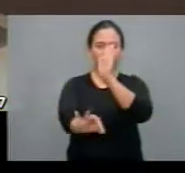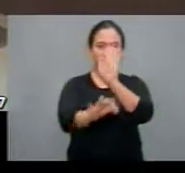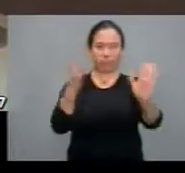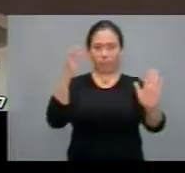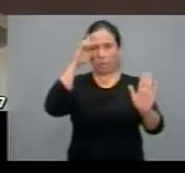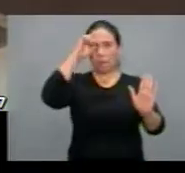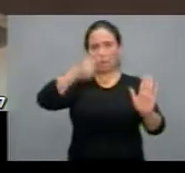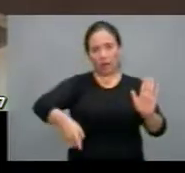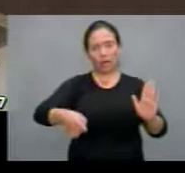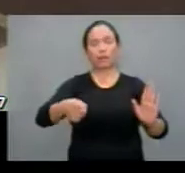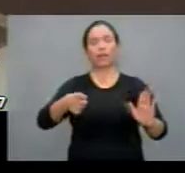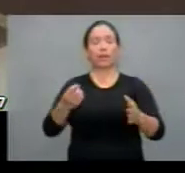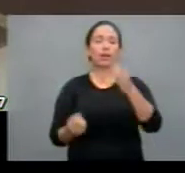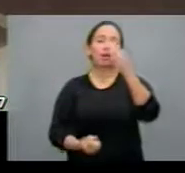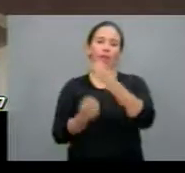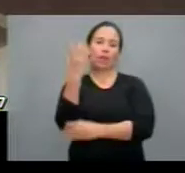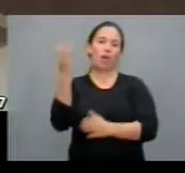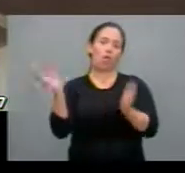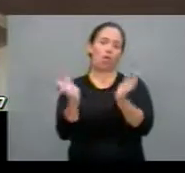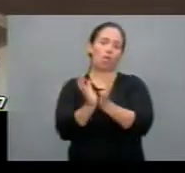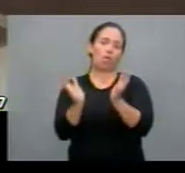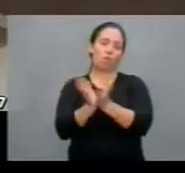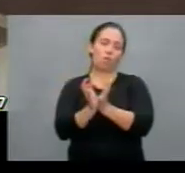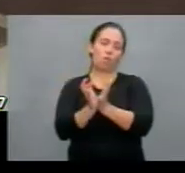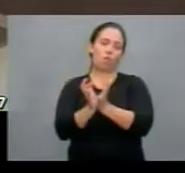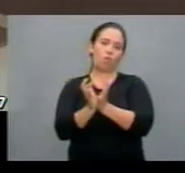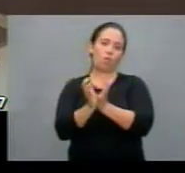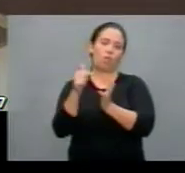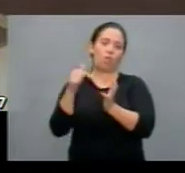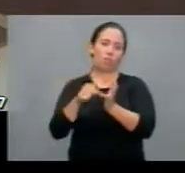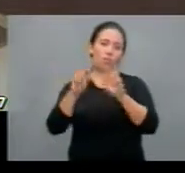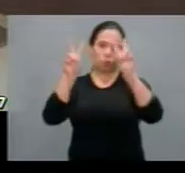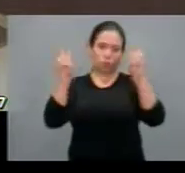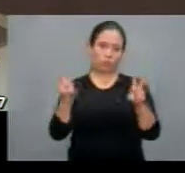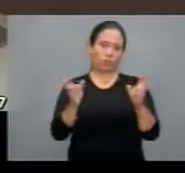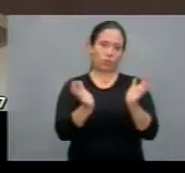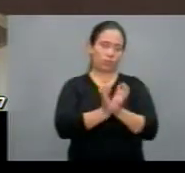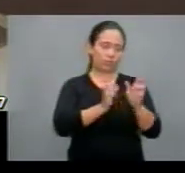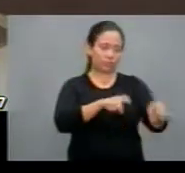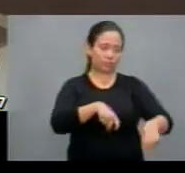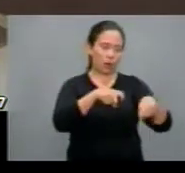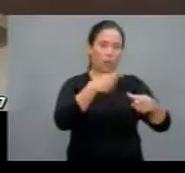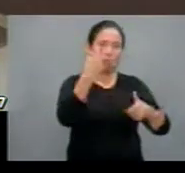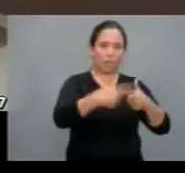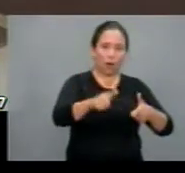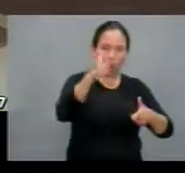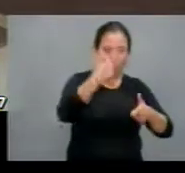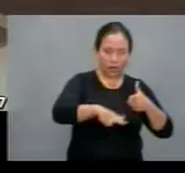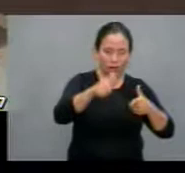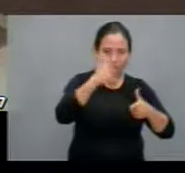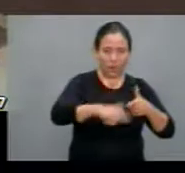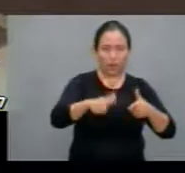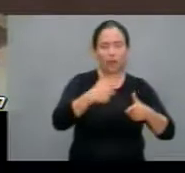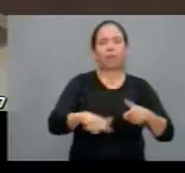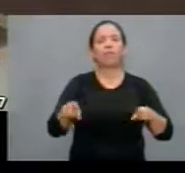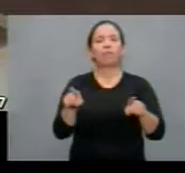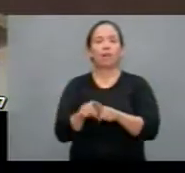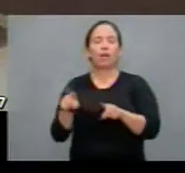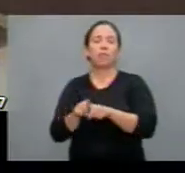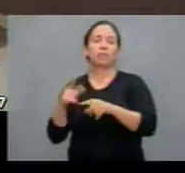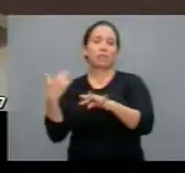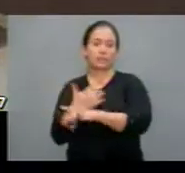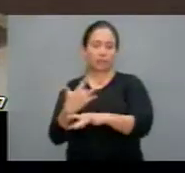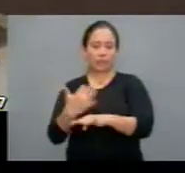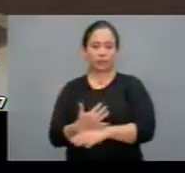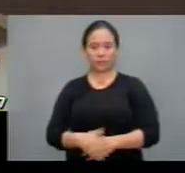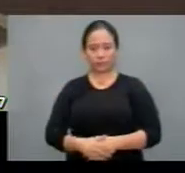de um comitê de mediação de conflitos fundiários, conflitos no campo ou na cidade. Mas